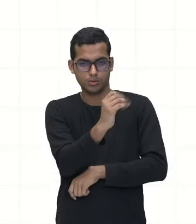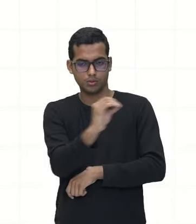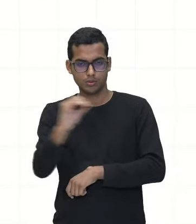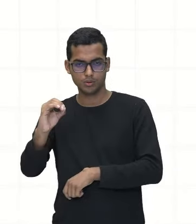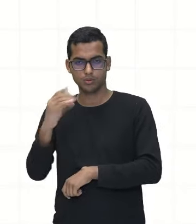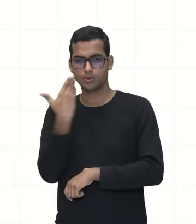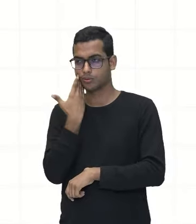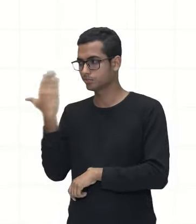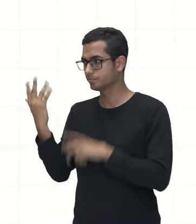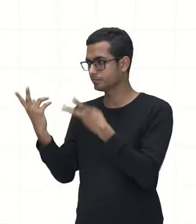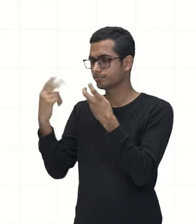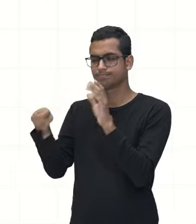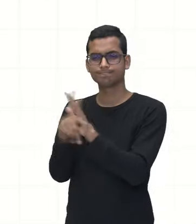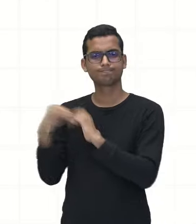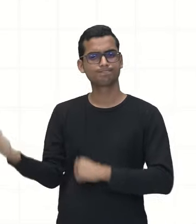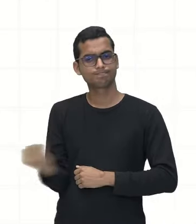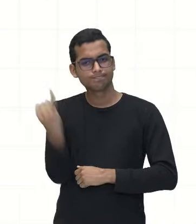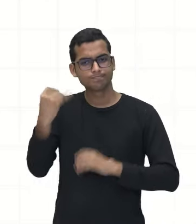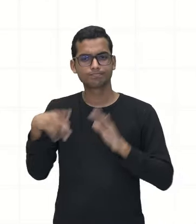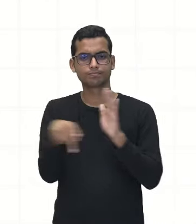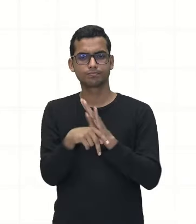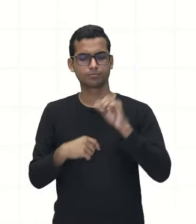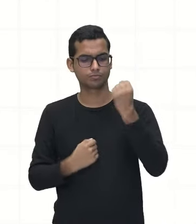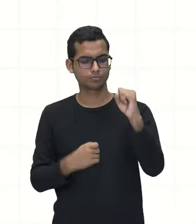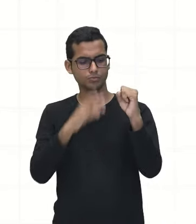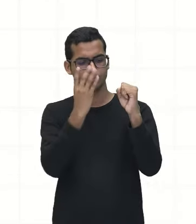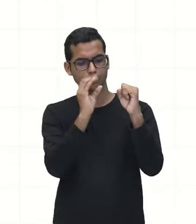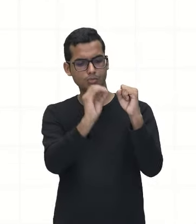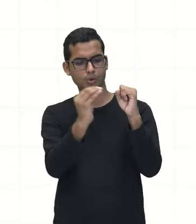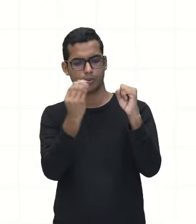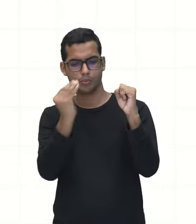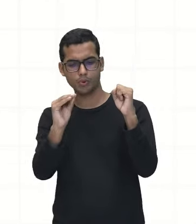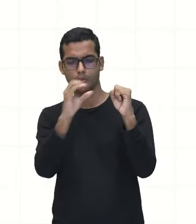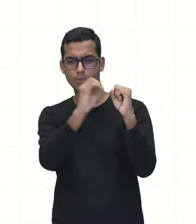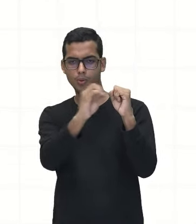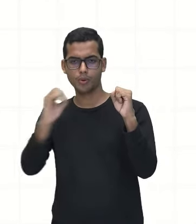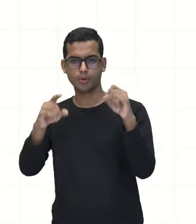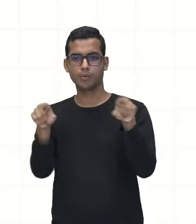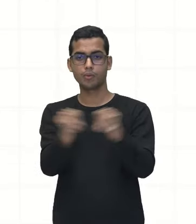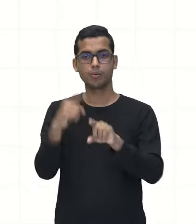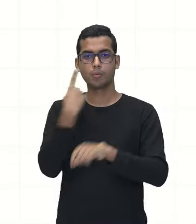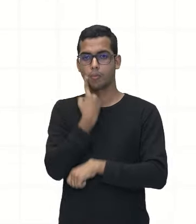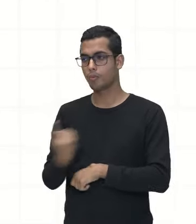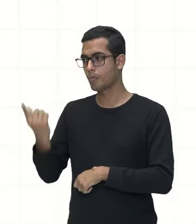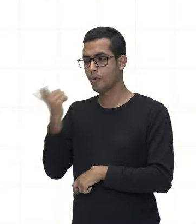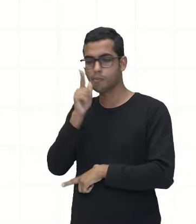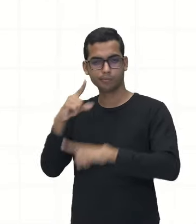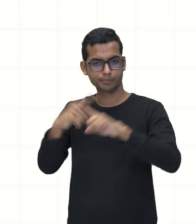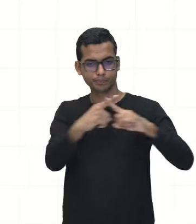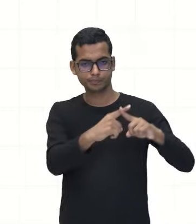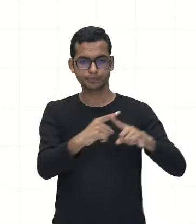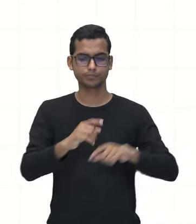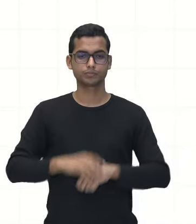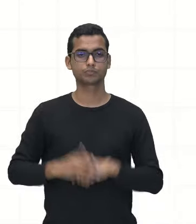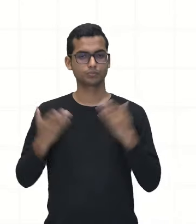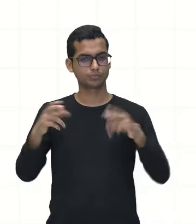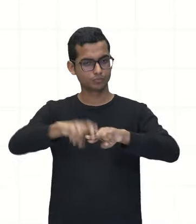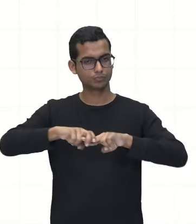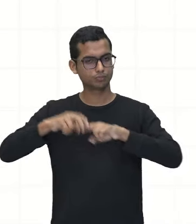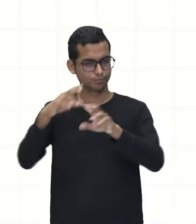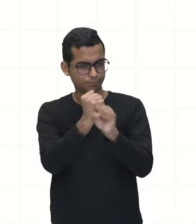da importância, né, e nós fazermos uma estimativa e uma multiplicação. A gente faz essa estimativa,